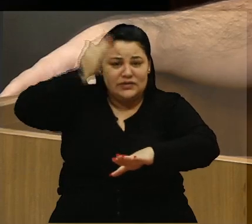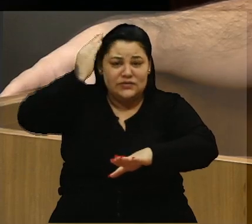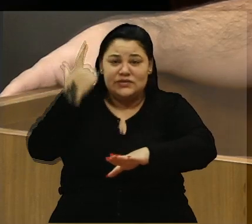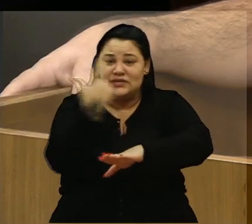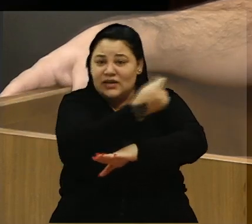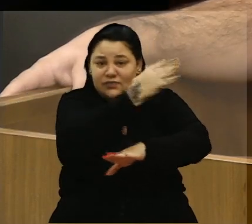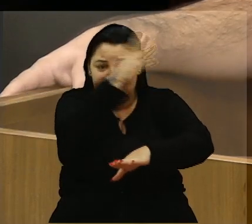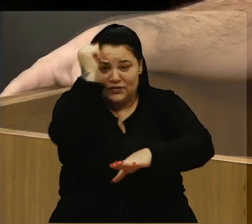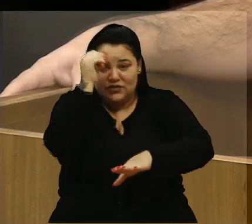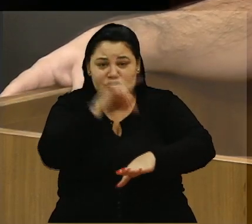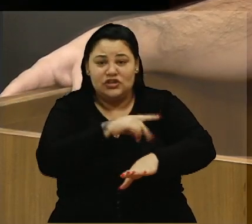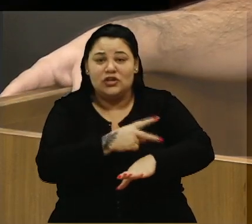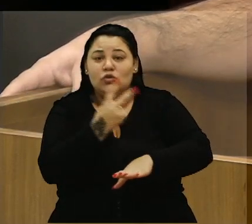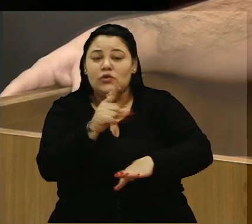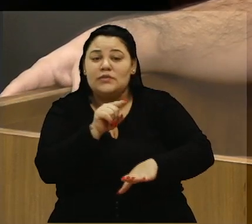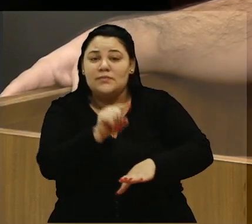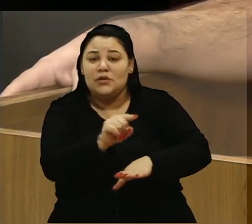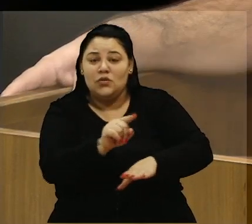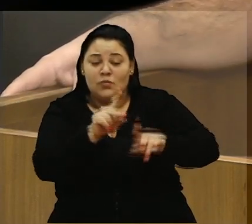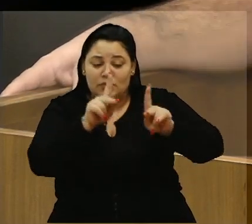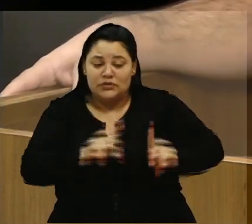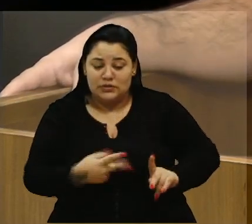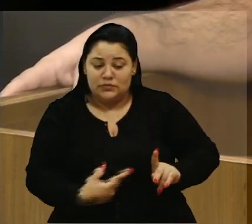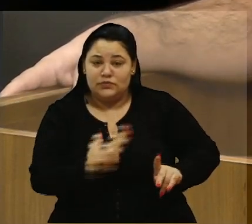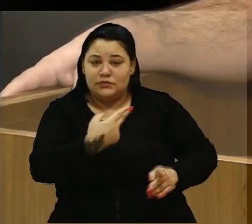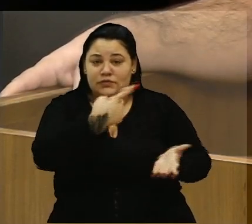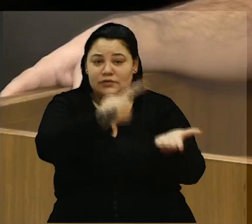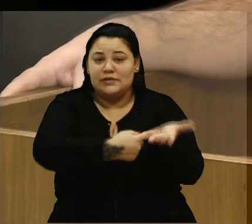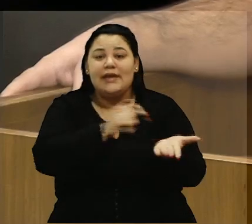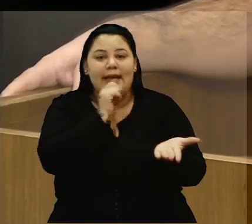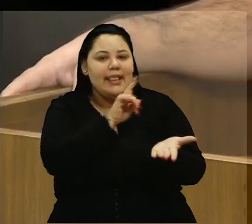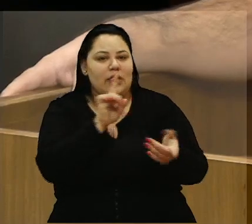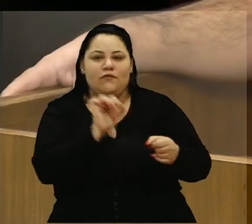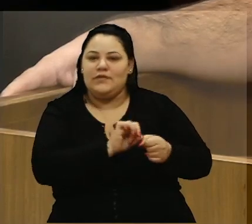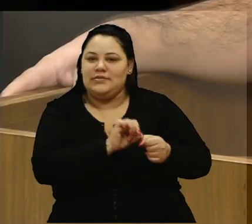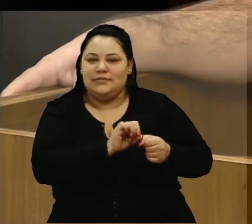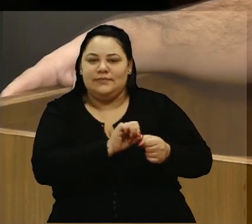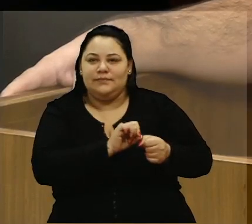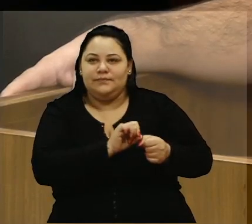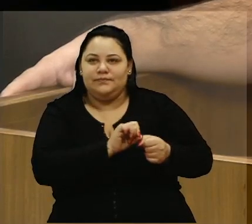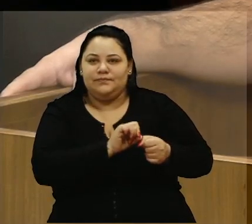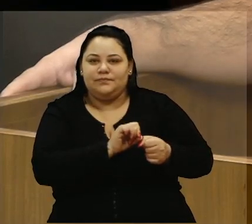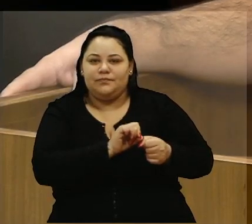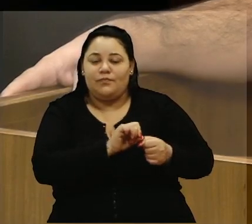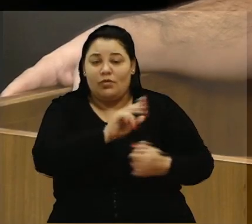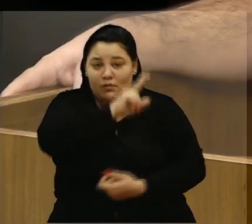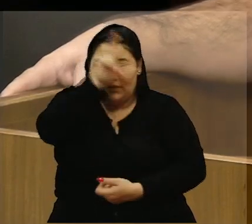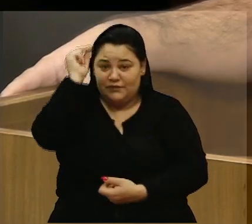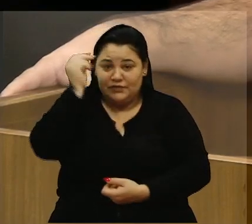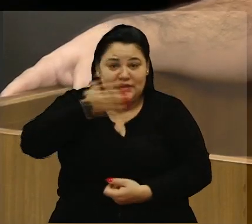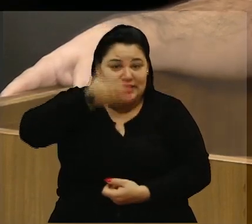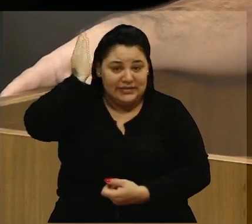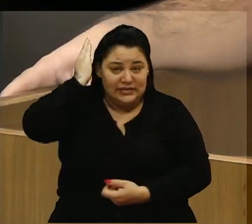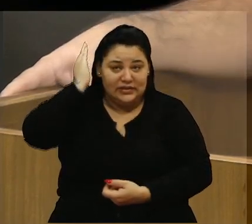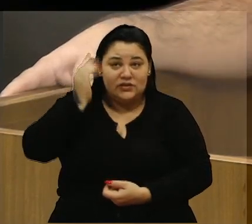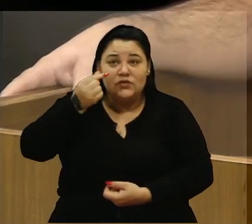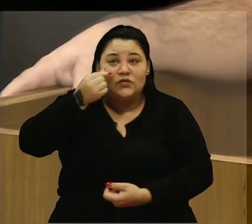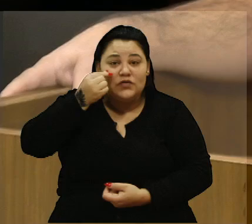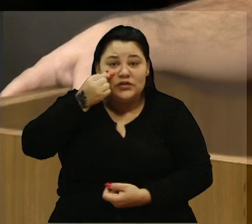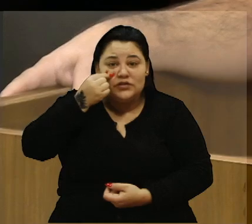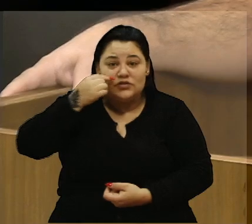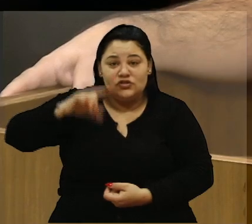torno de 2.000 pessoas aguardando cirurgias agendadas e não realizadas. O prefeito Cassina e o Frisso pegaram com em torno